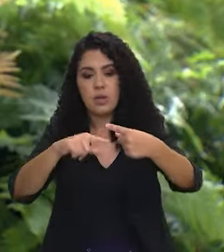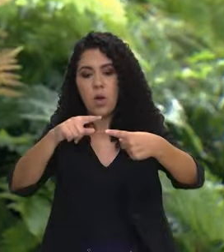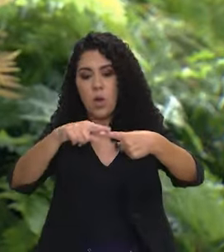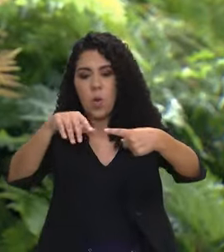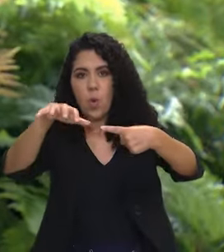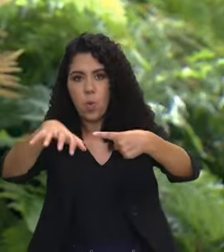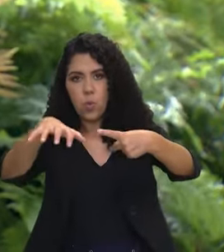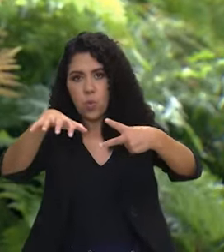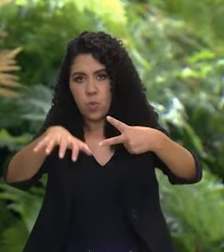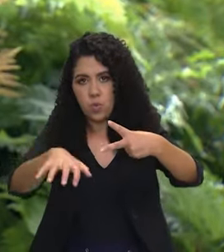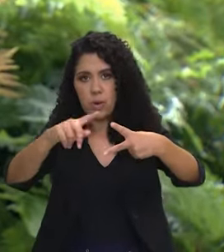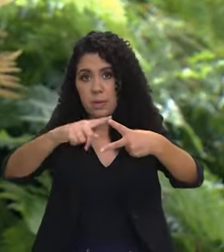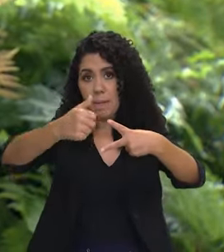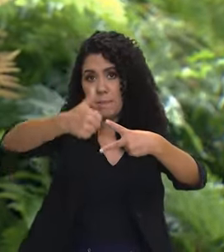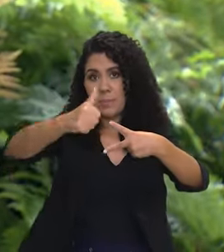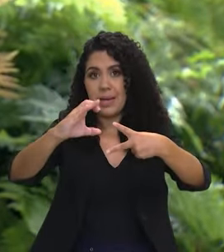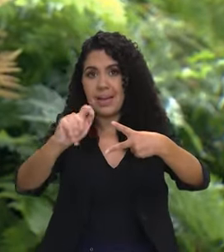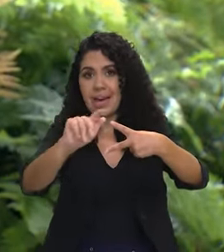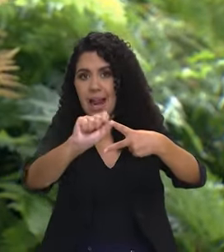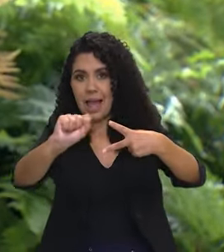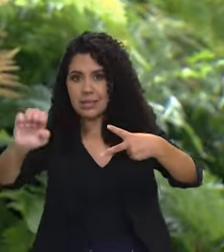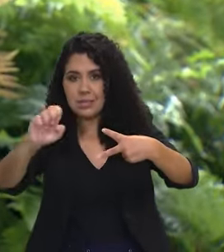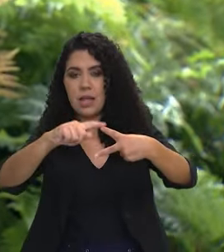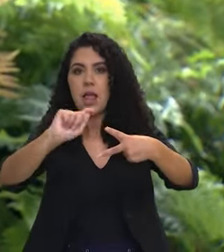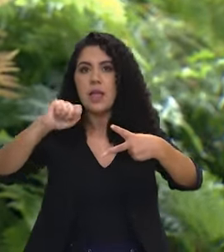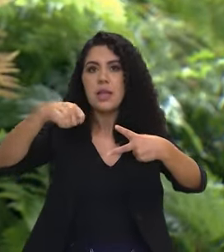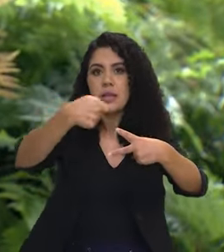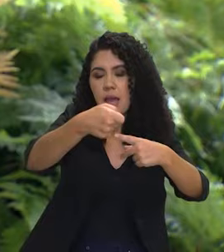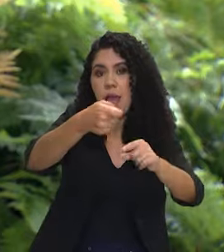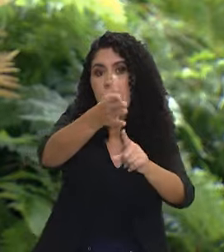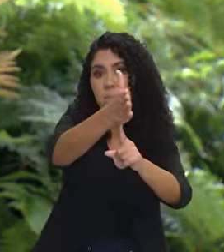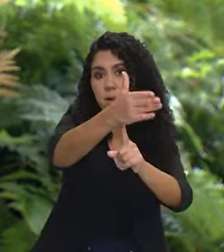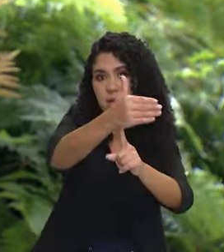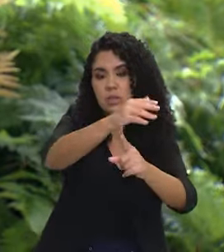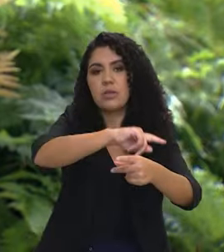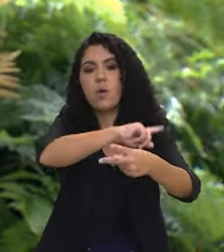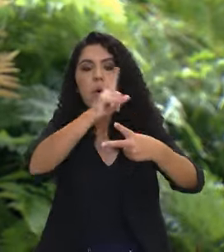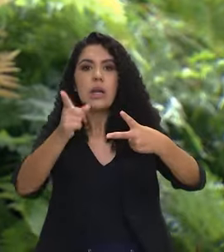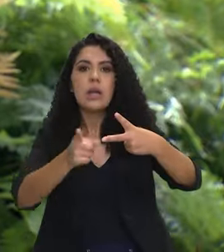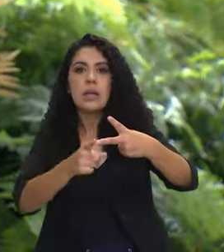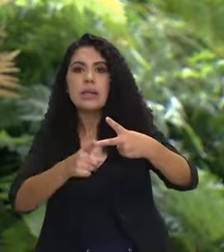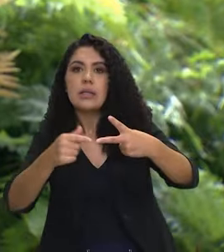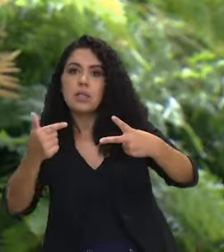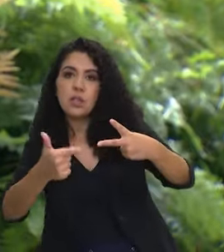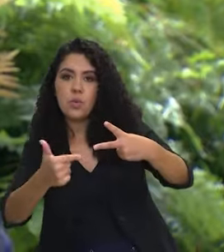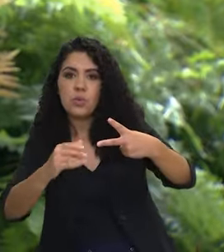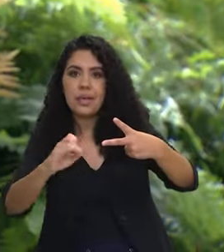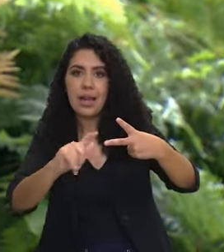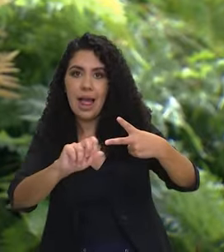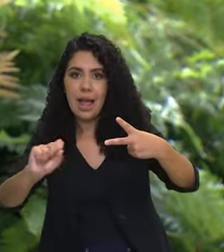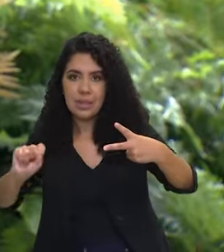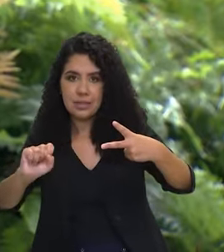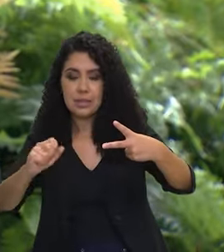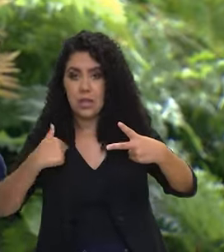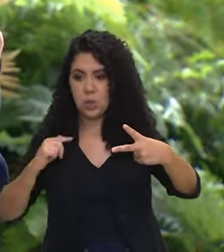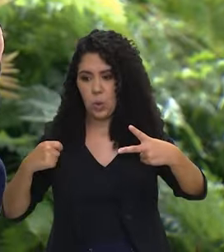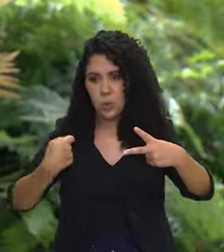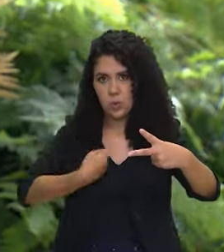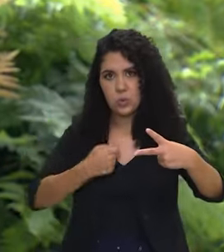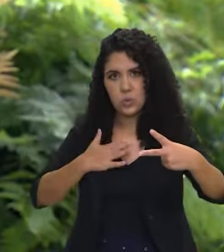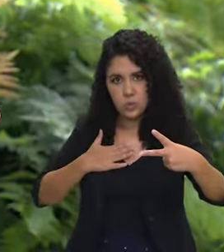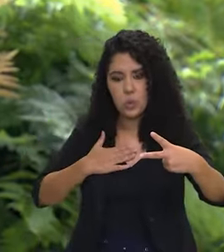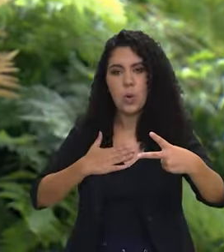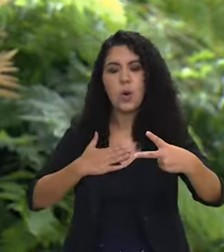superiores, que são ministra de primeira classe, as ditas embaixadoras, e as ministras de segunda classe, que é a classe onde eu estou,